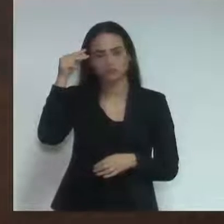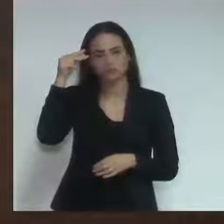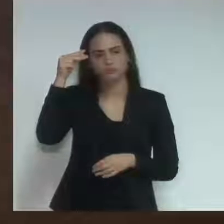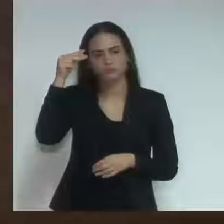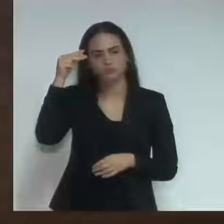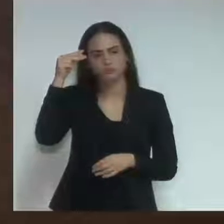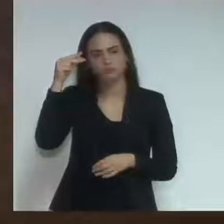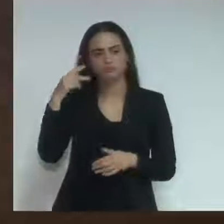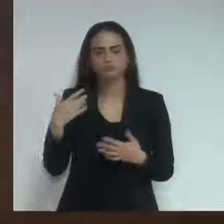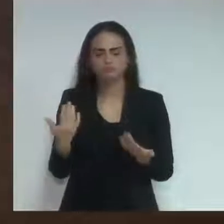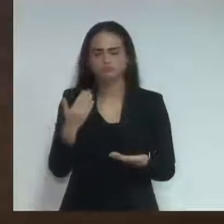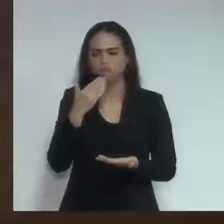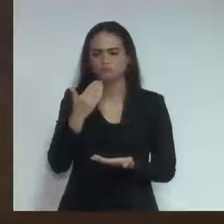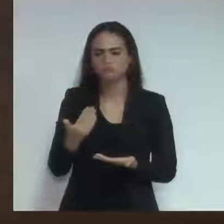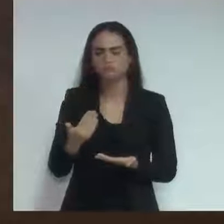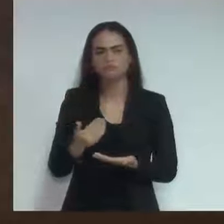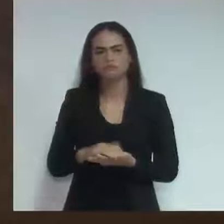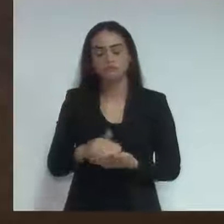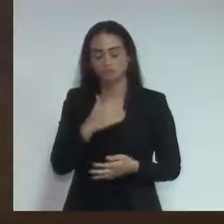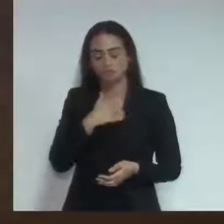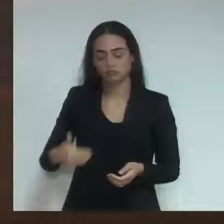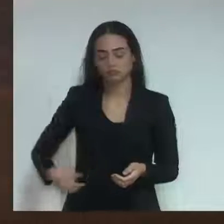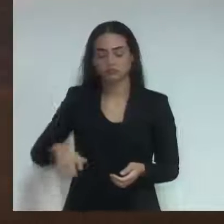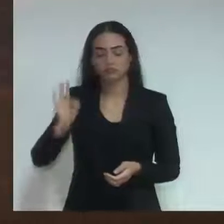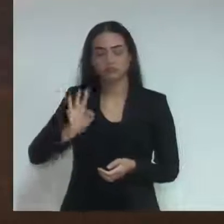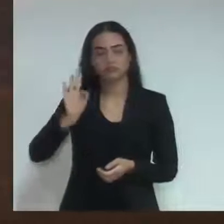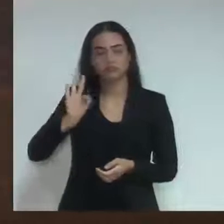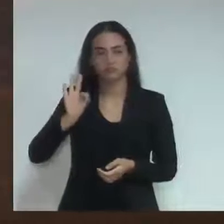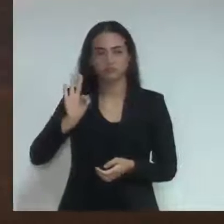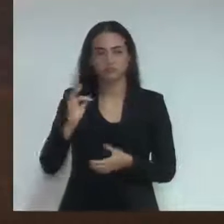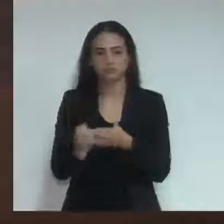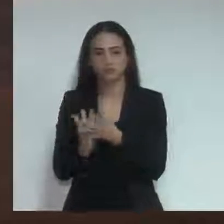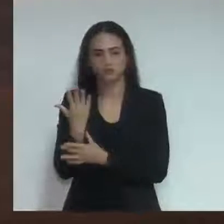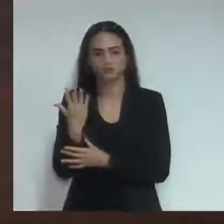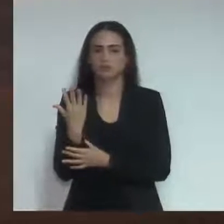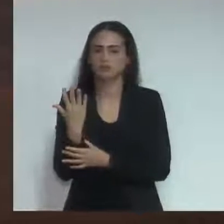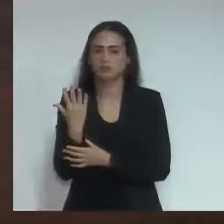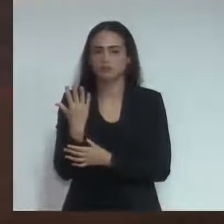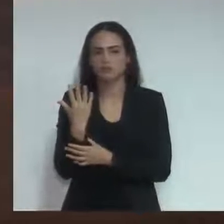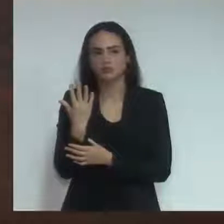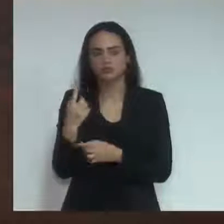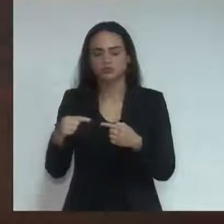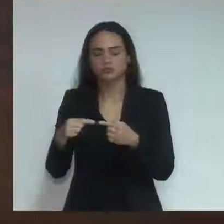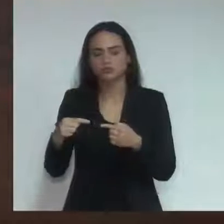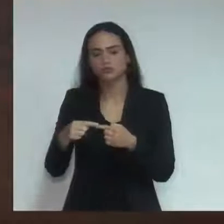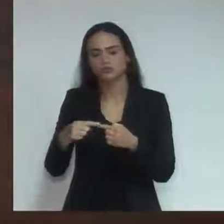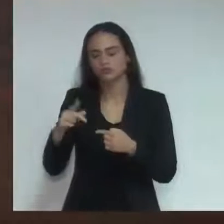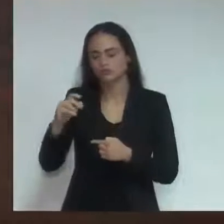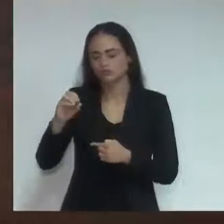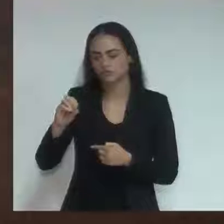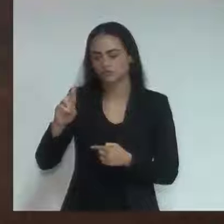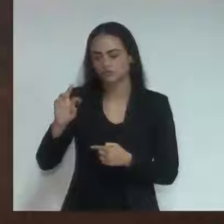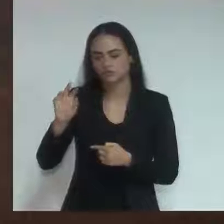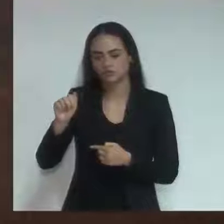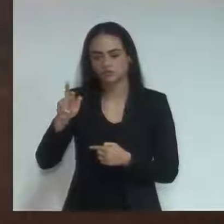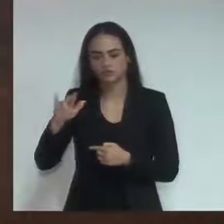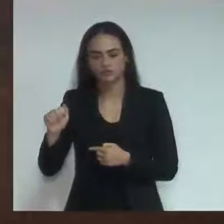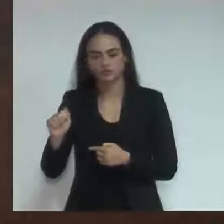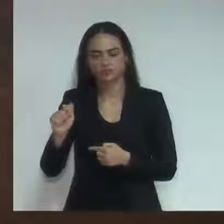o governo federal criou, através da portaria 1721 de 2005, o Programa